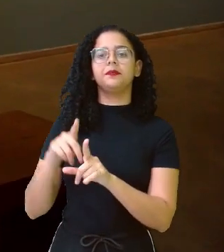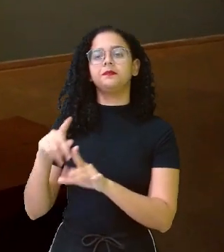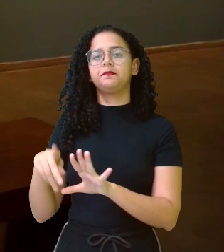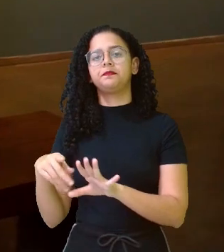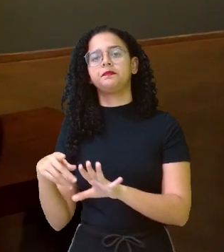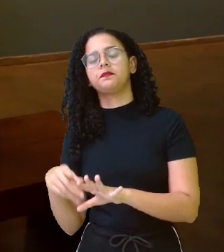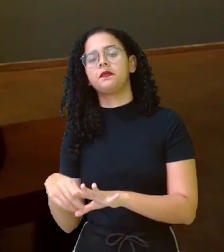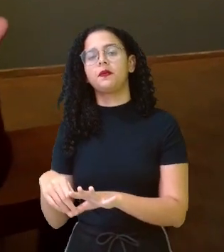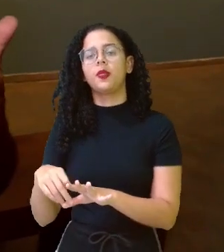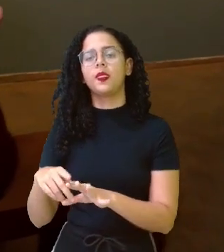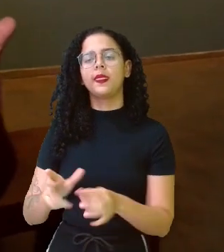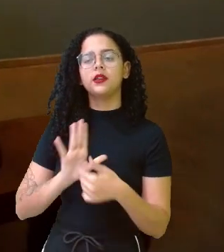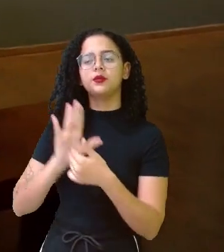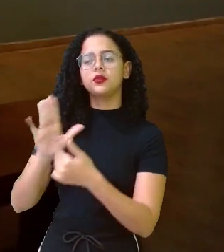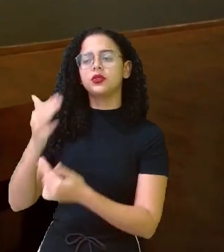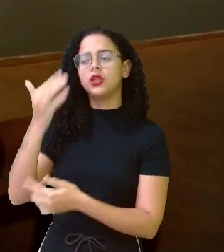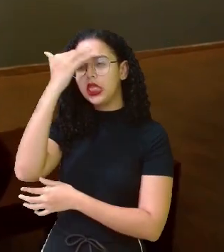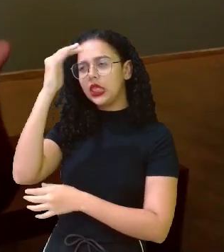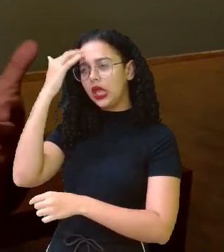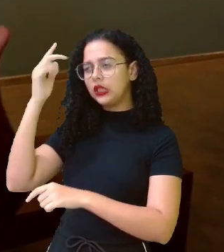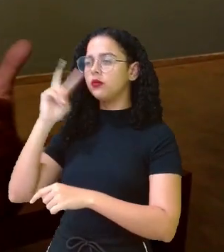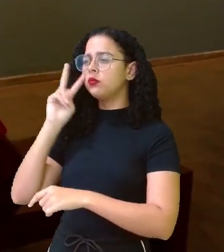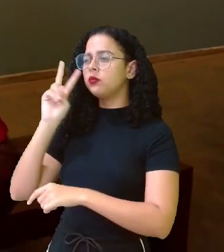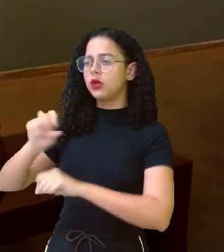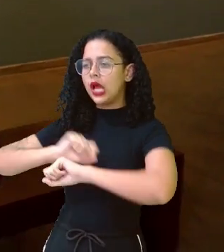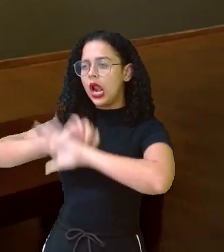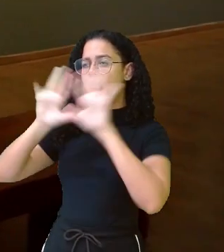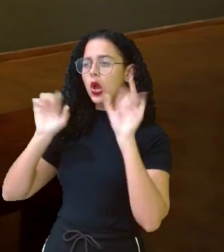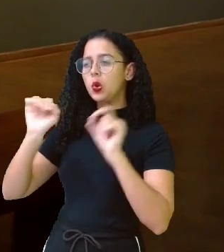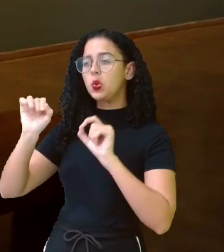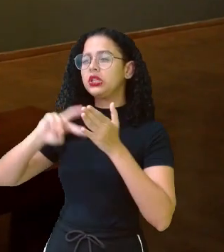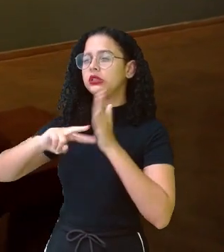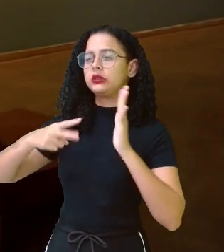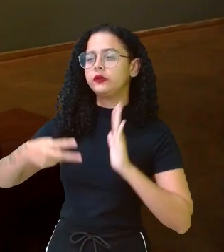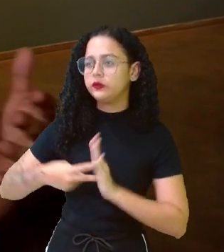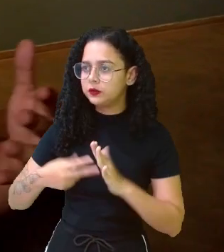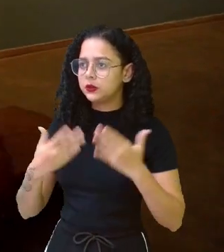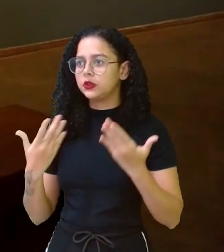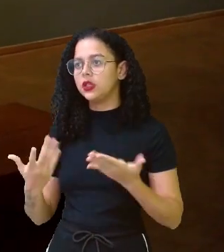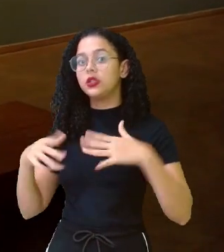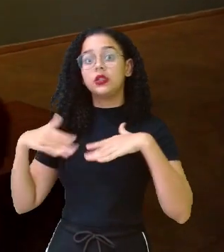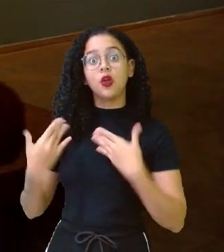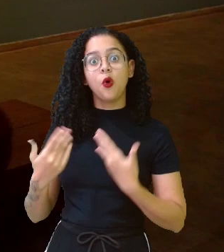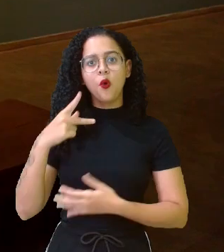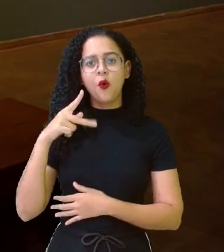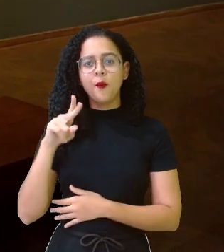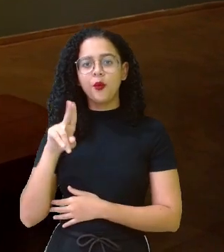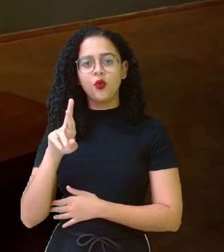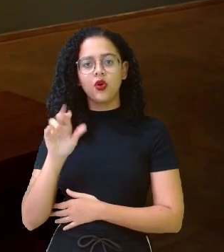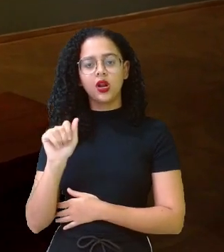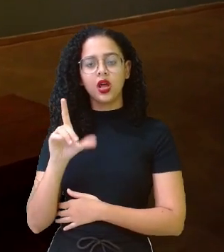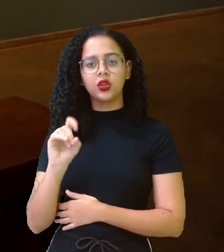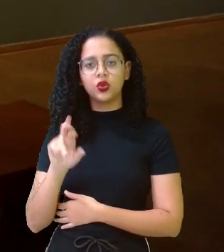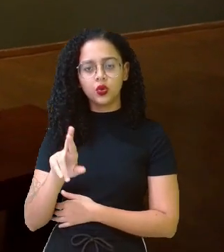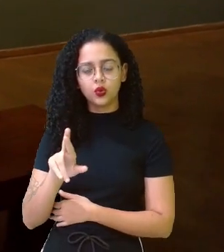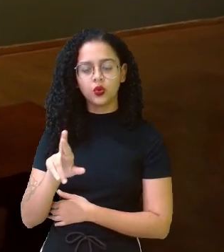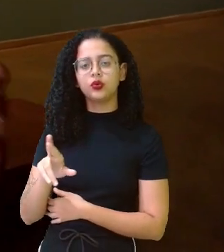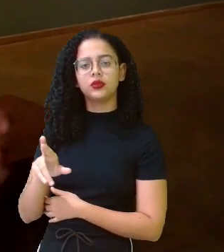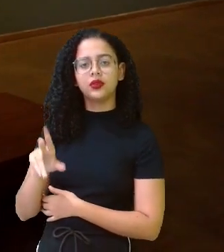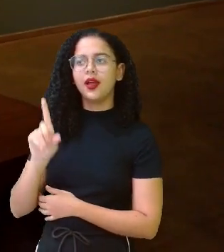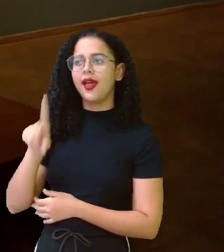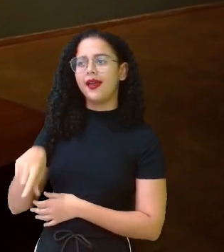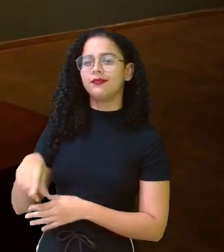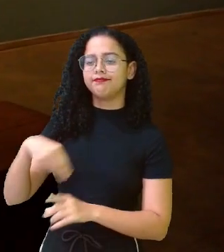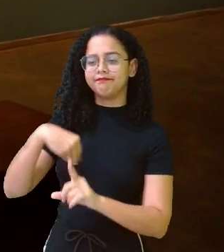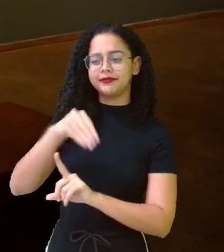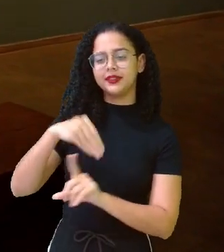essa exposição, ele possa entender exatamente o que o artista quer dizer. Então, o curador, na verdade, eu também faço sempre esse paralelo, ele é uma espécie de um